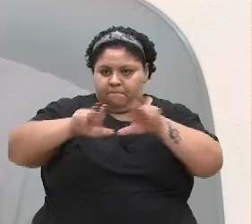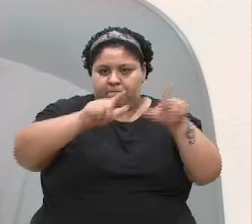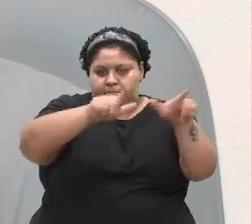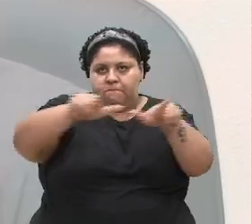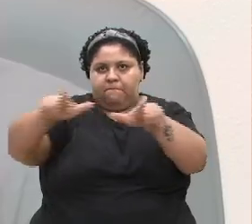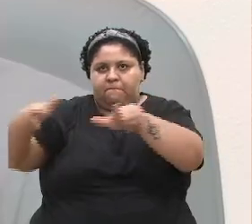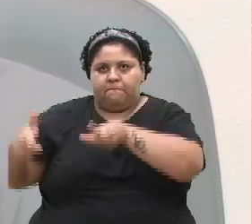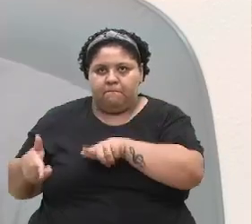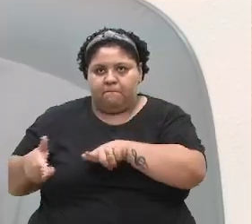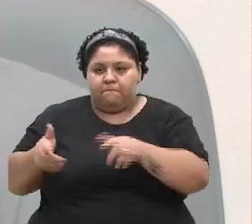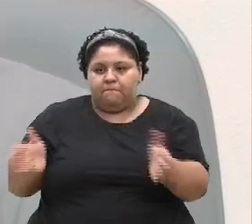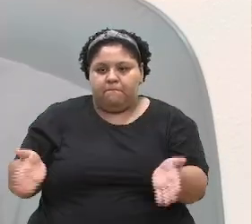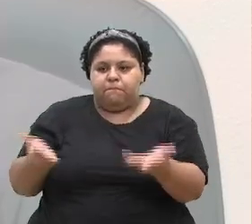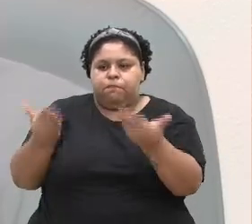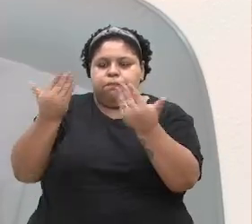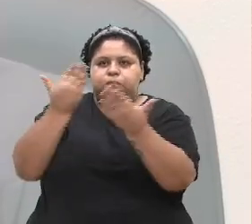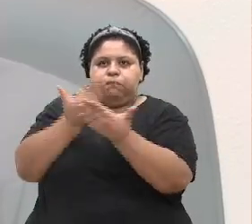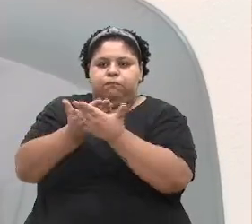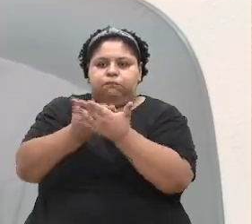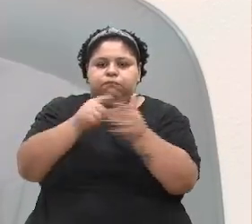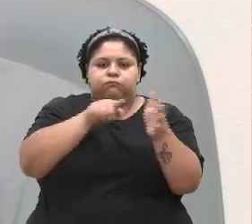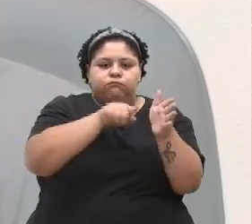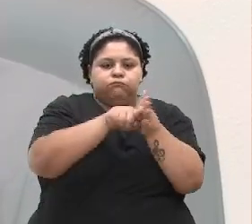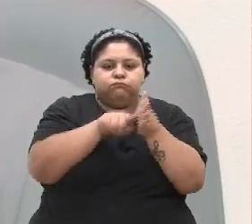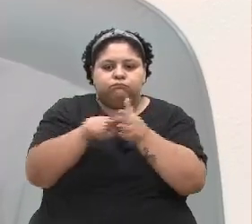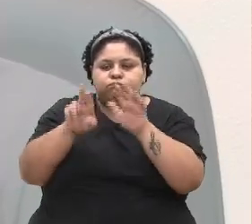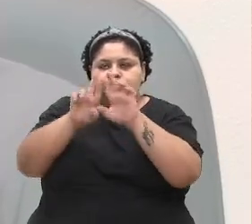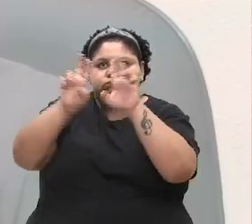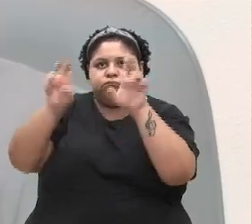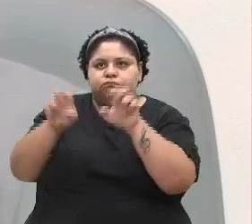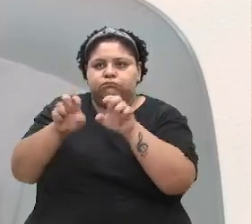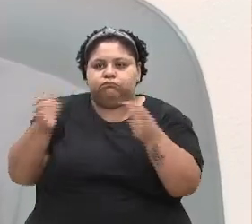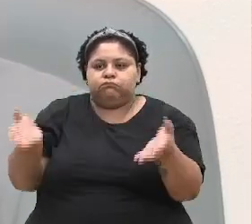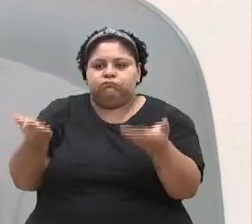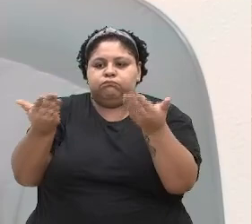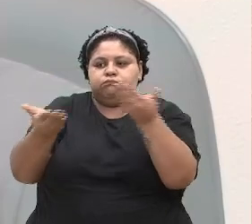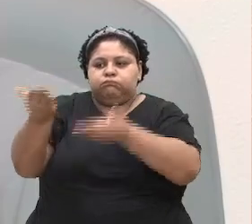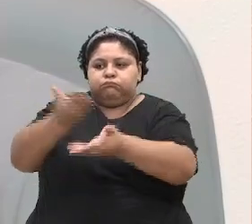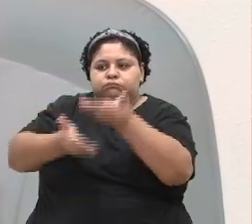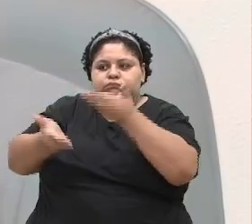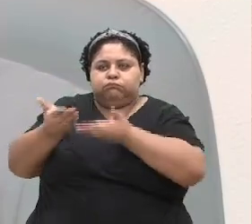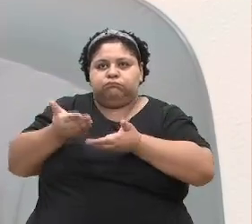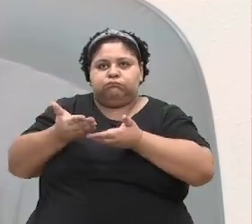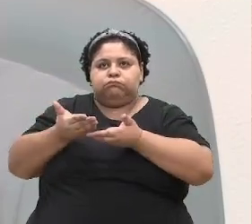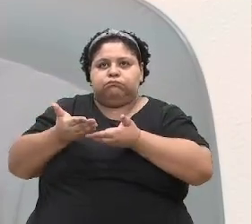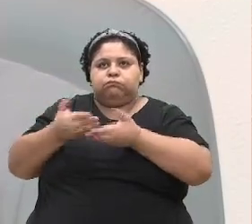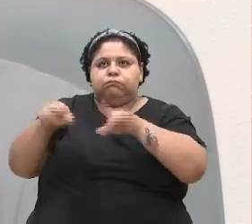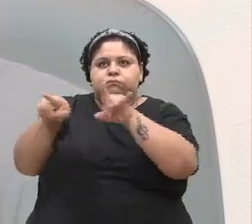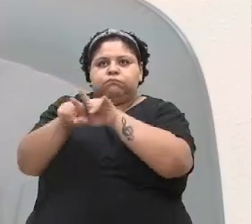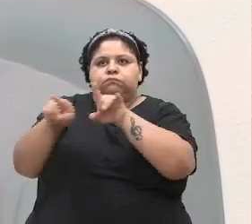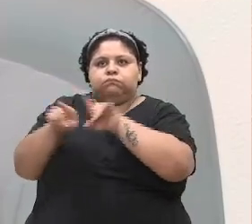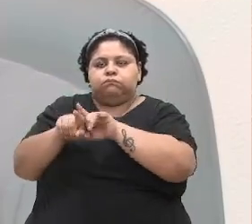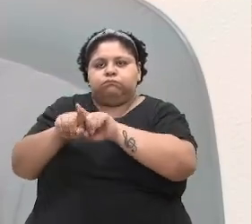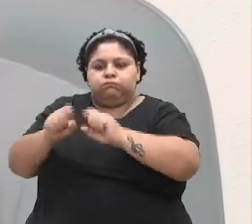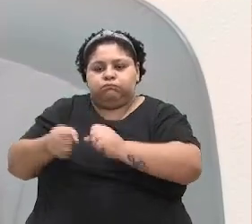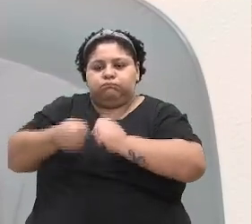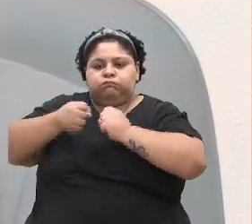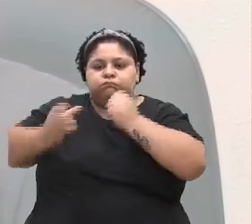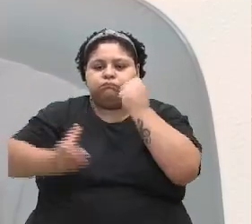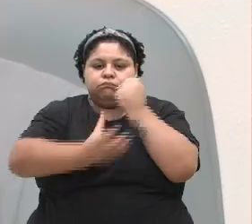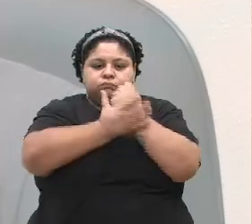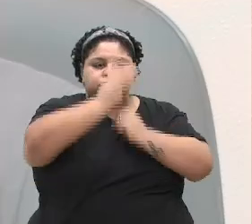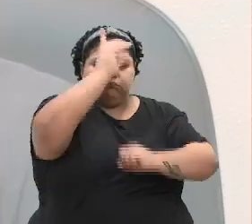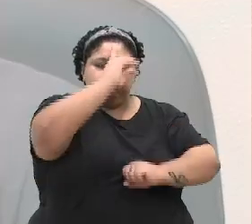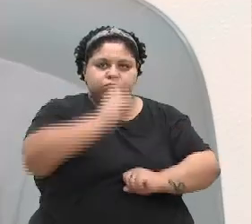promover e estimular o estudo e a pesquisa na temática, promover espaços de atendimento adequados, prestar atendimento e atuar na defesa e garantia dos direitos